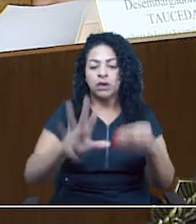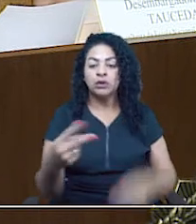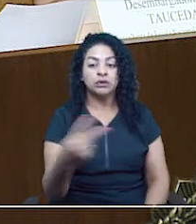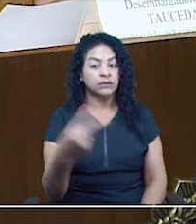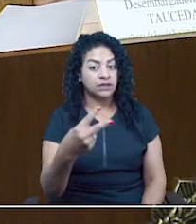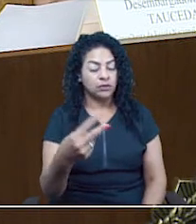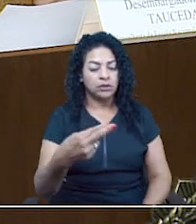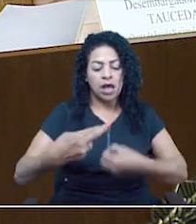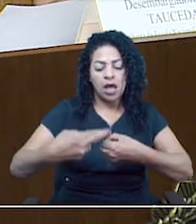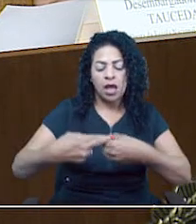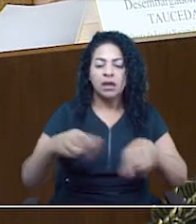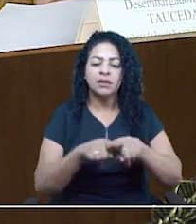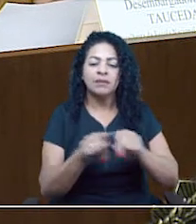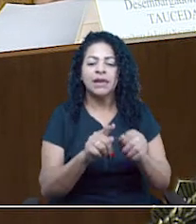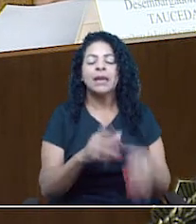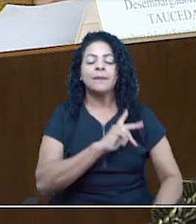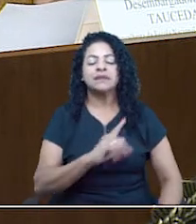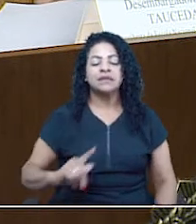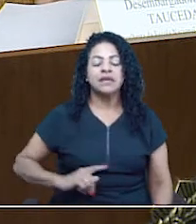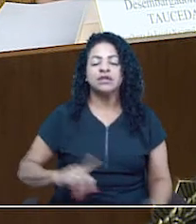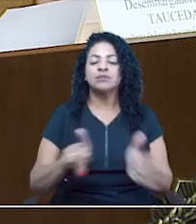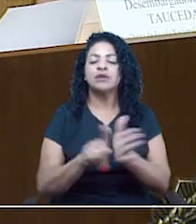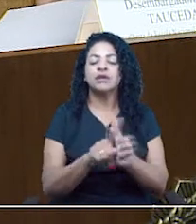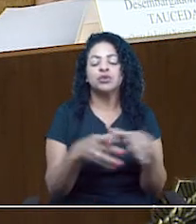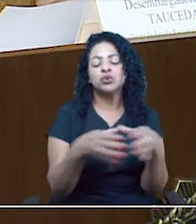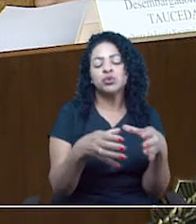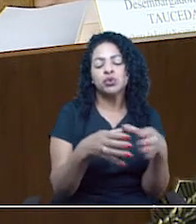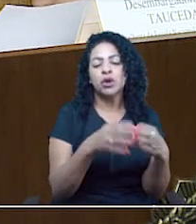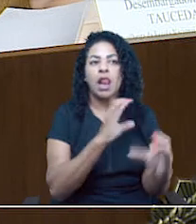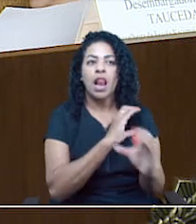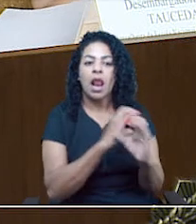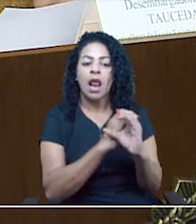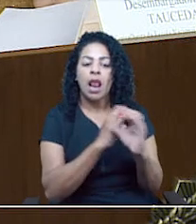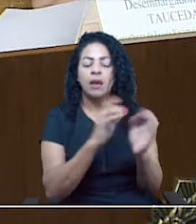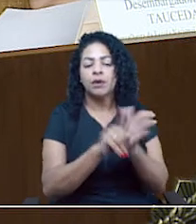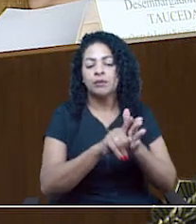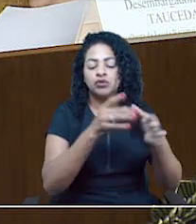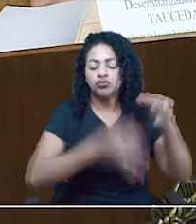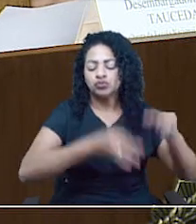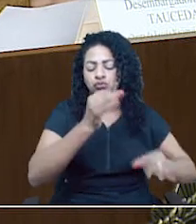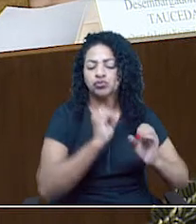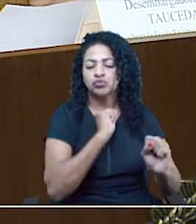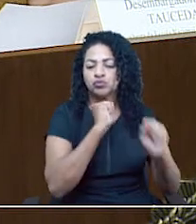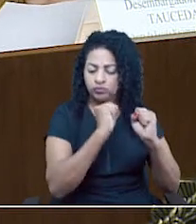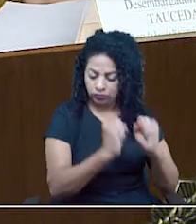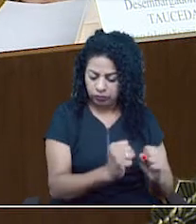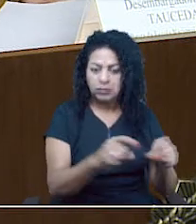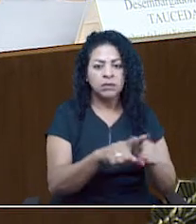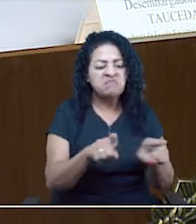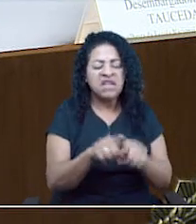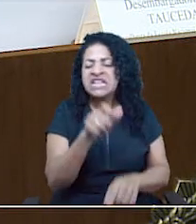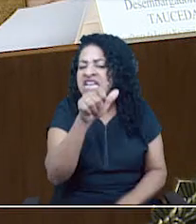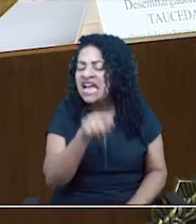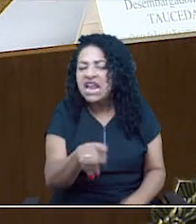presidente da Comissão Permanente de Comunicação do Poder Judiciário, fez uma diferença enorme para nós